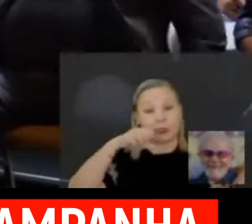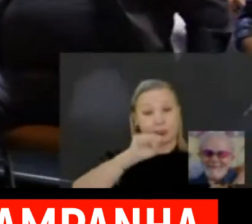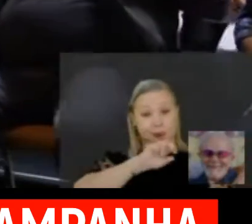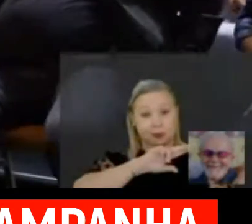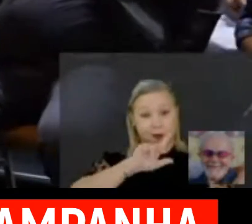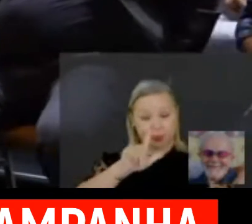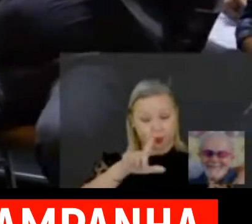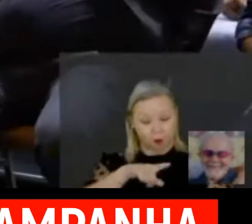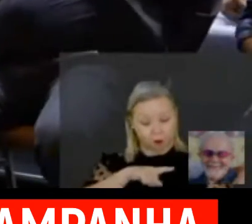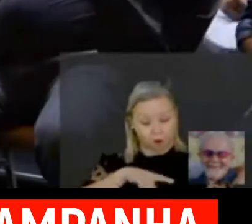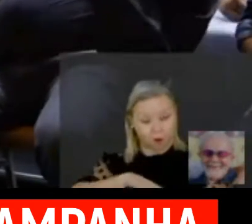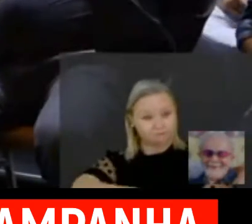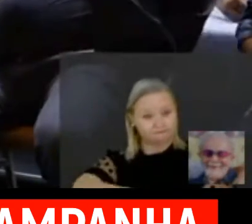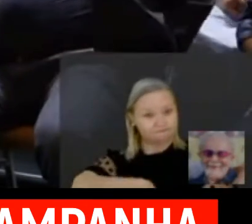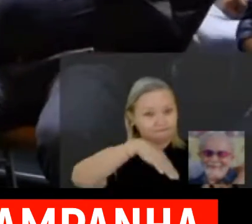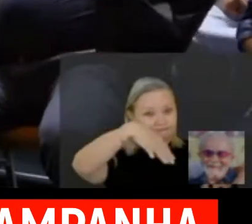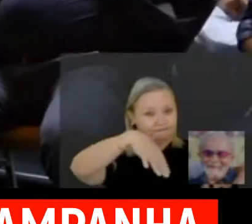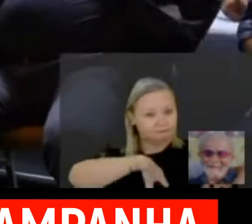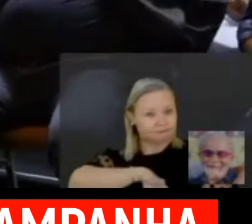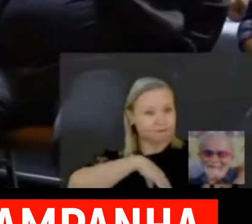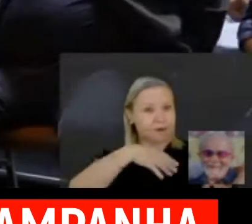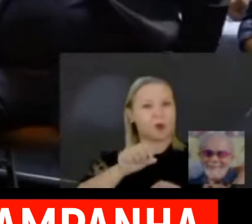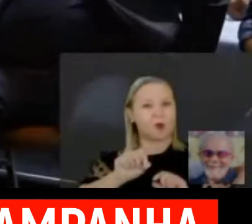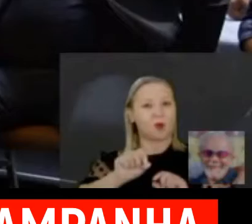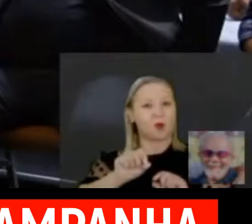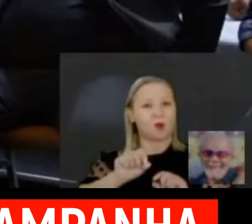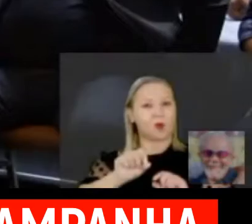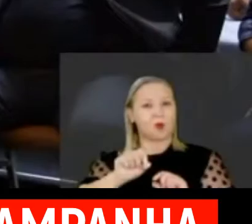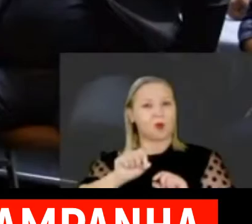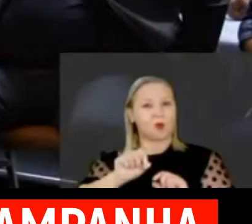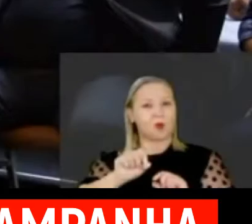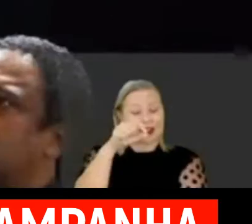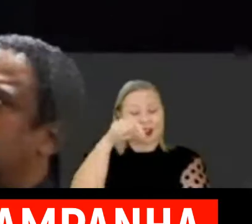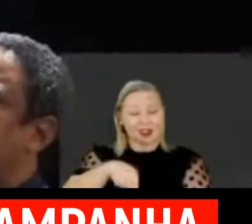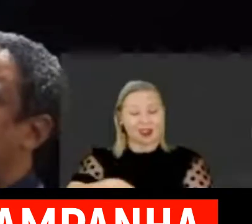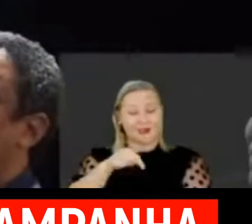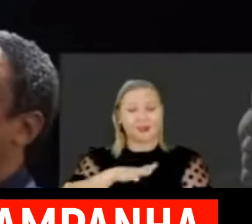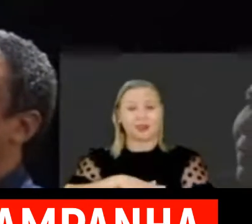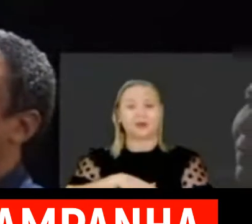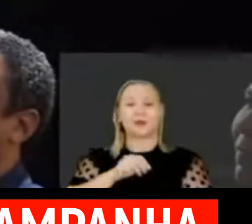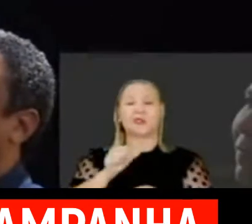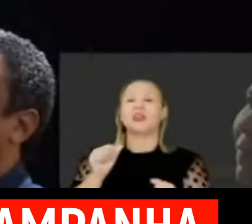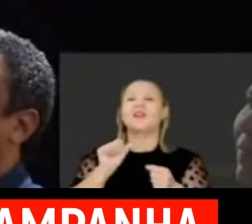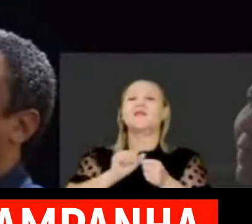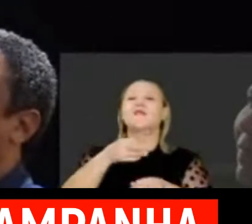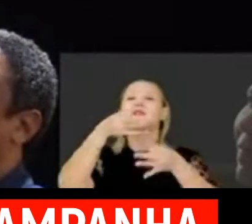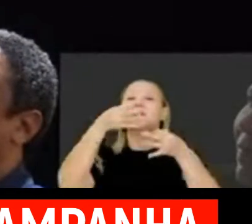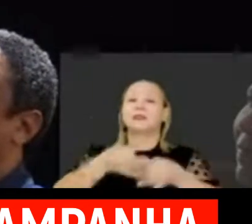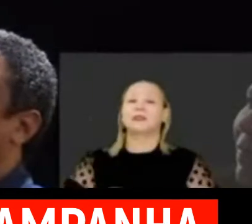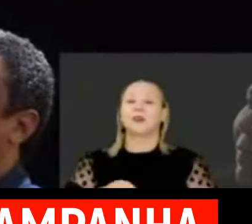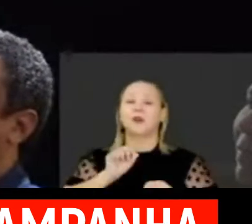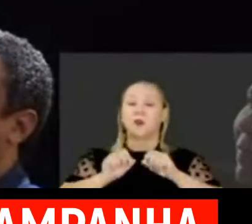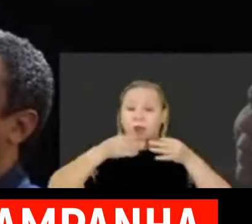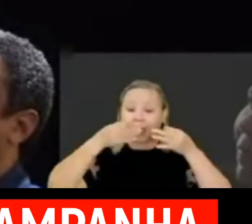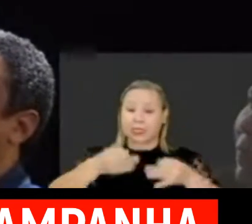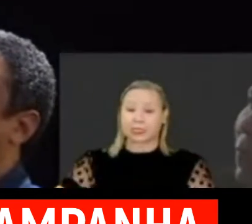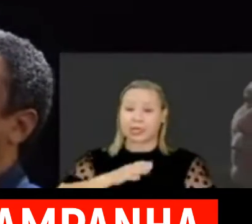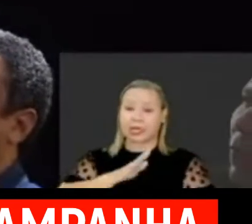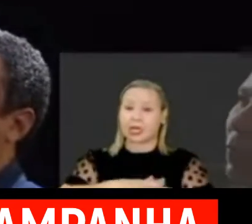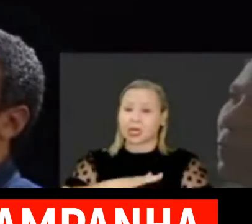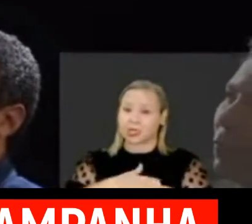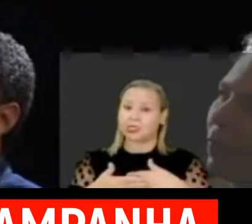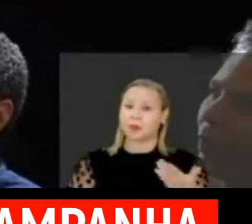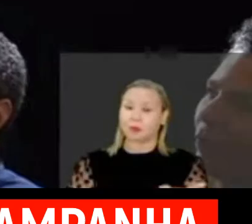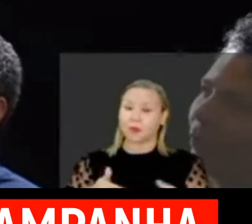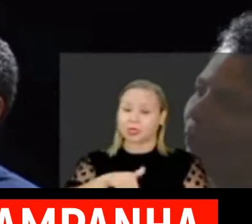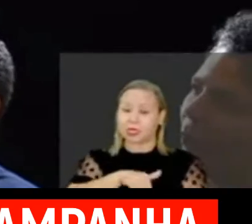PSB, do PCdoB, do Solidariedade, do PSOL, do PV, Rede, centrais sindicais, movimentos sociais e